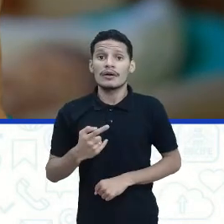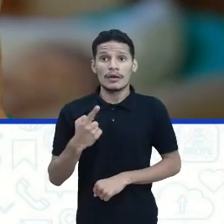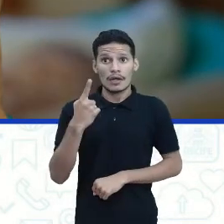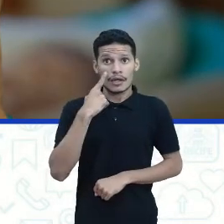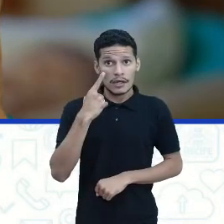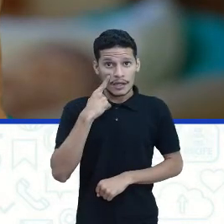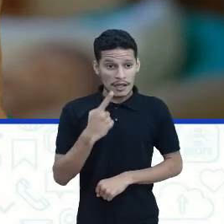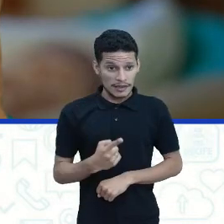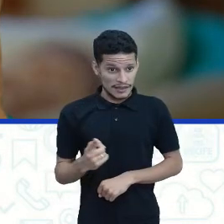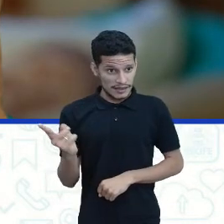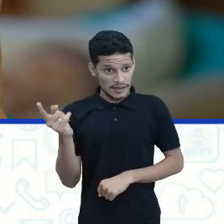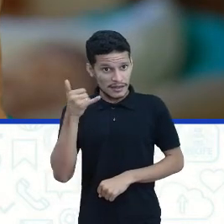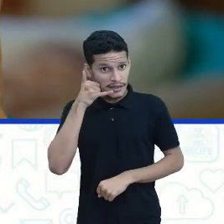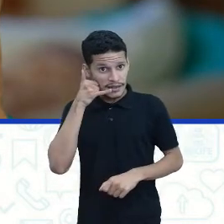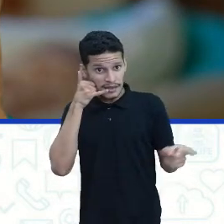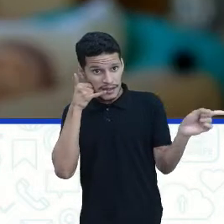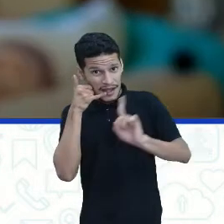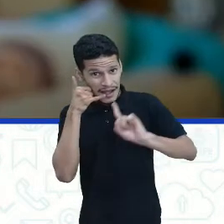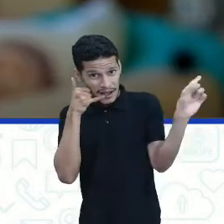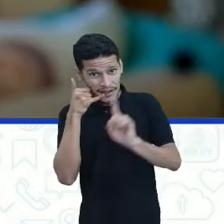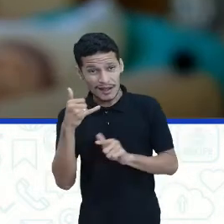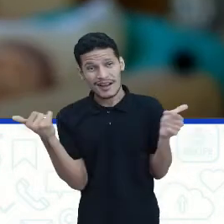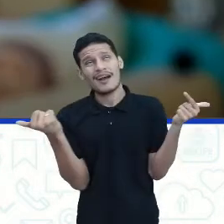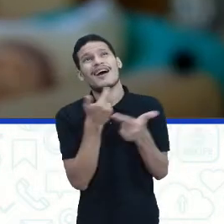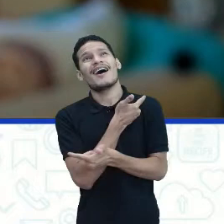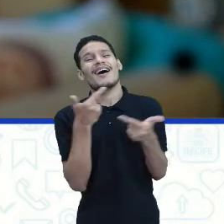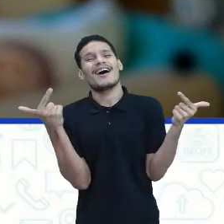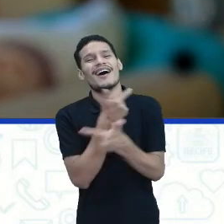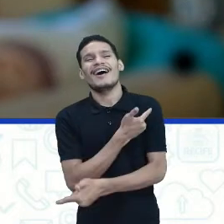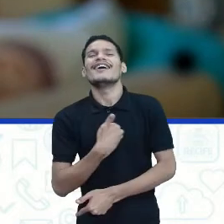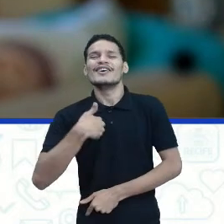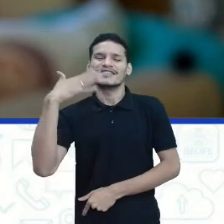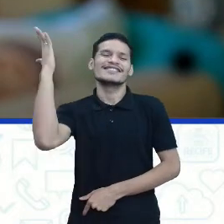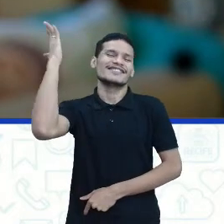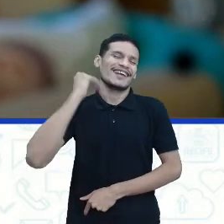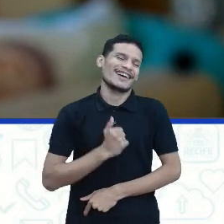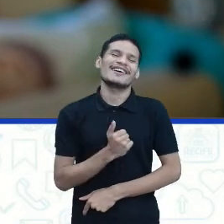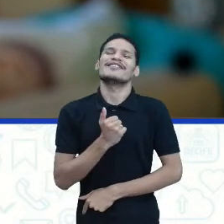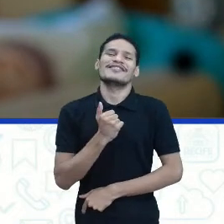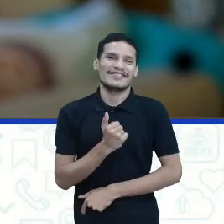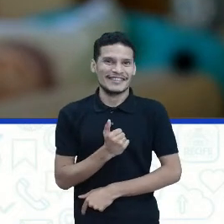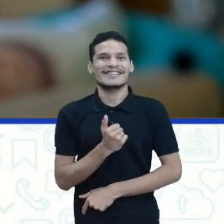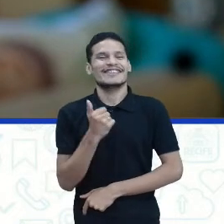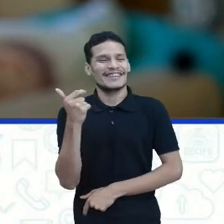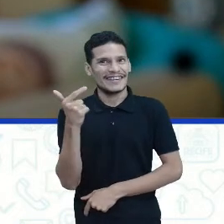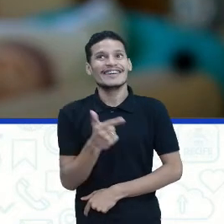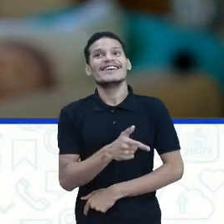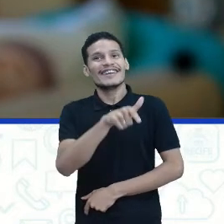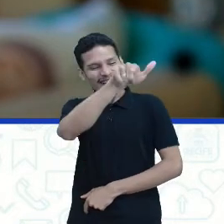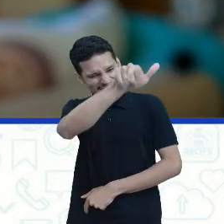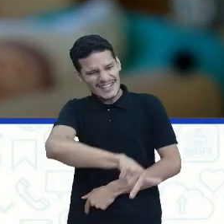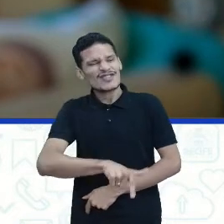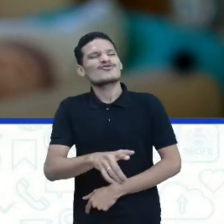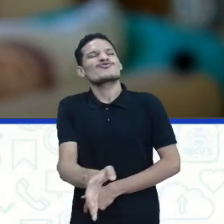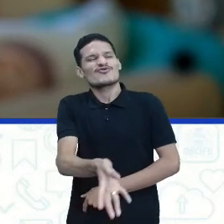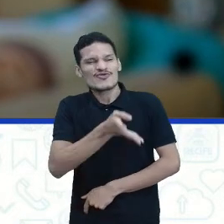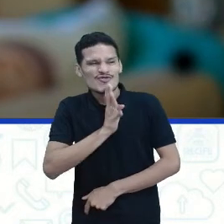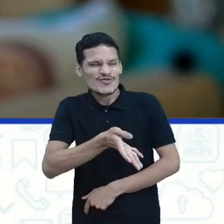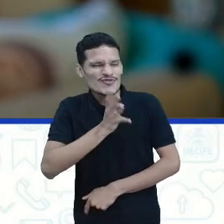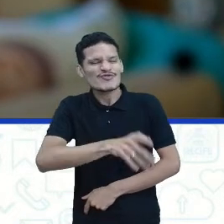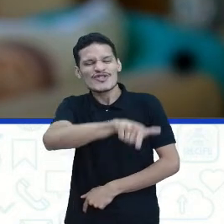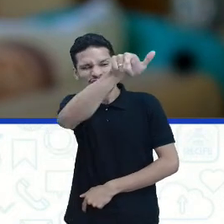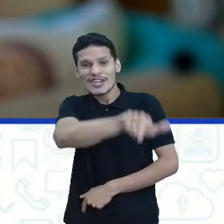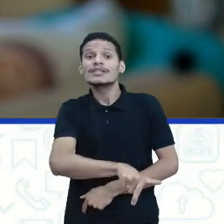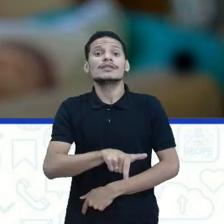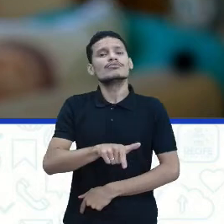É nada. Eu sabia. Peça boa, conheço essa raça. Enquanto